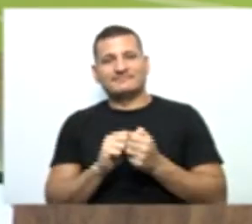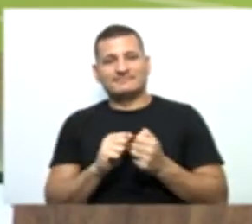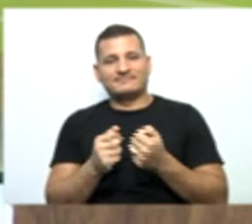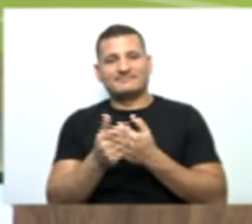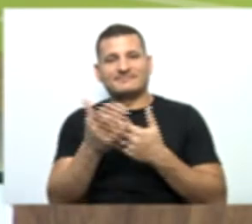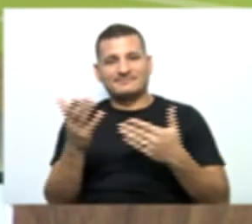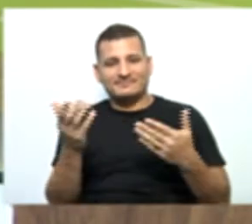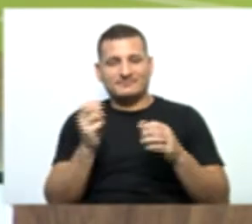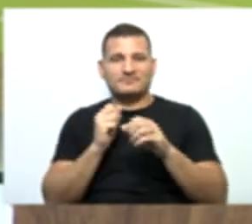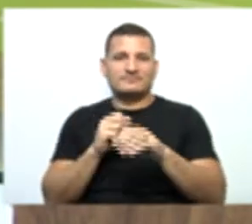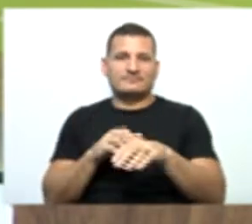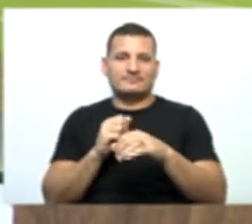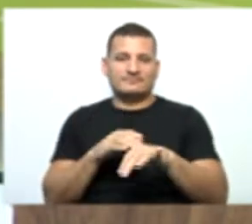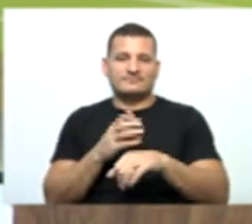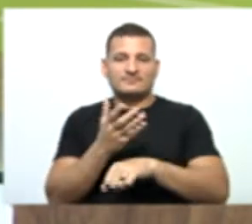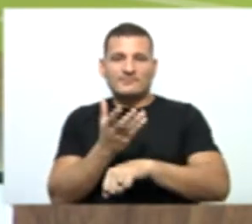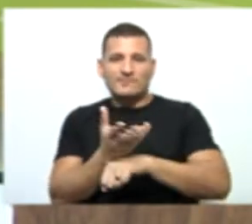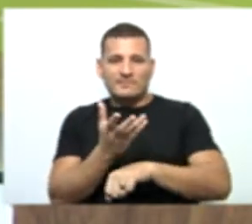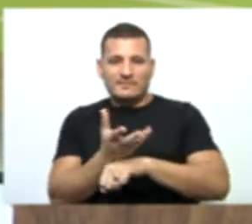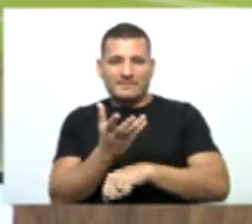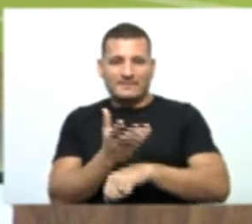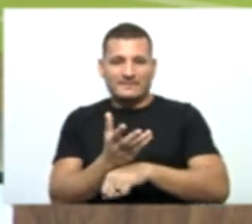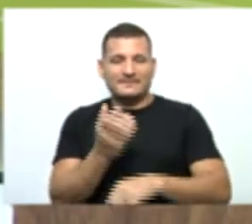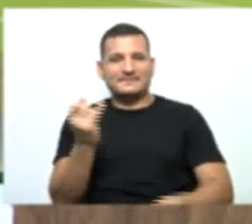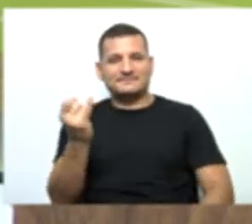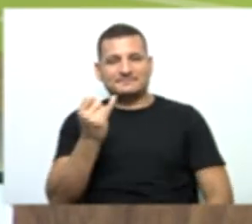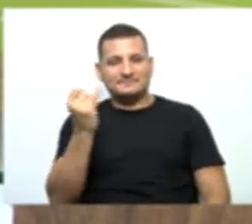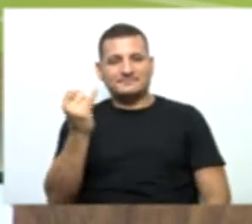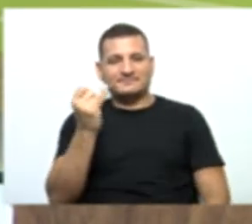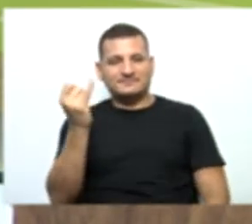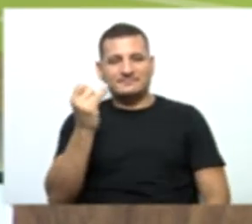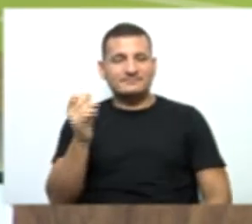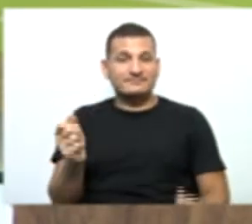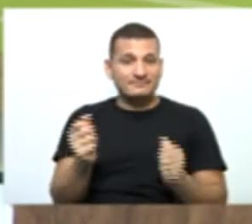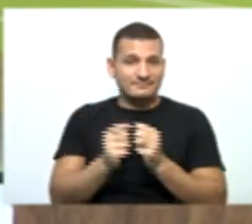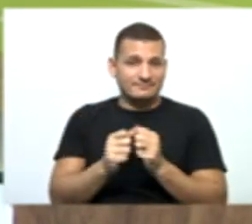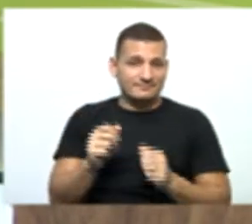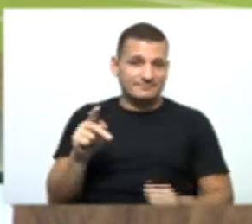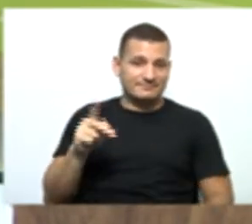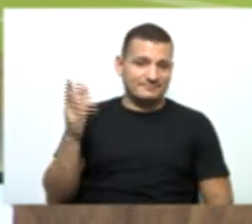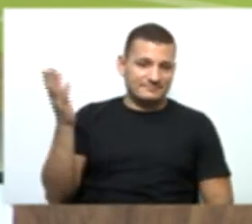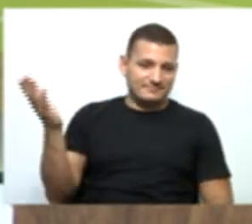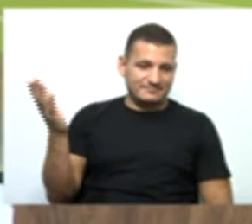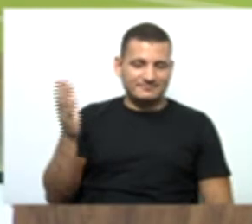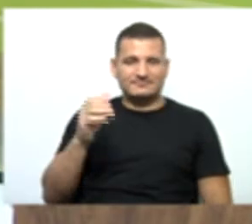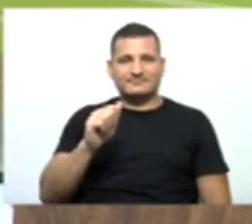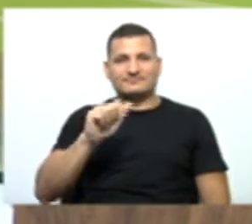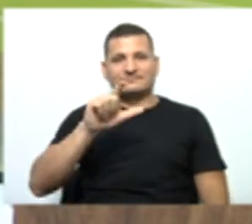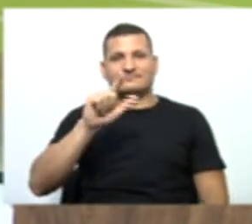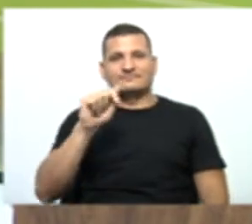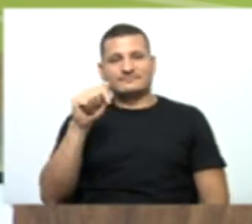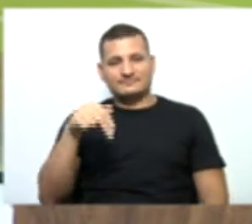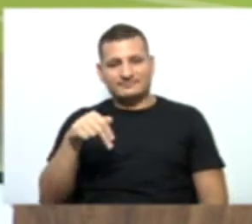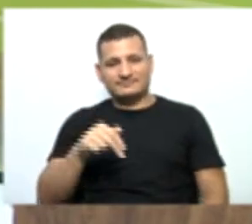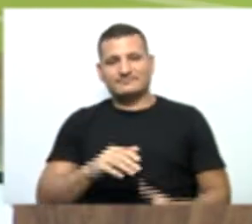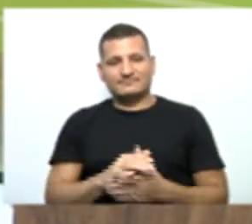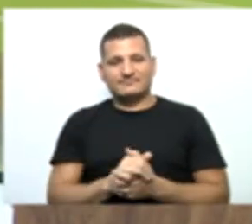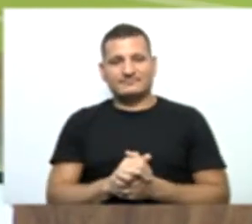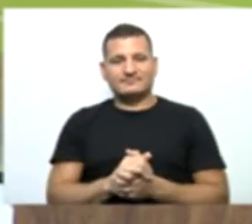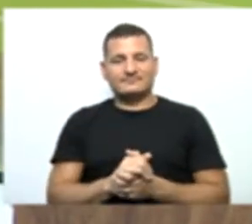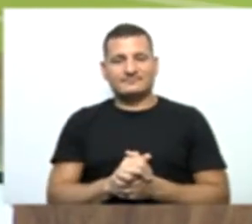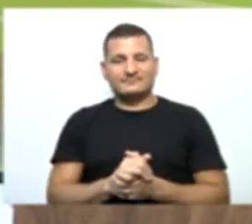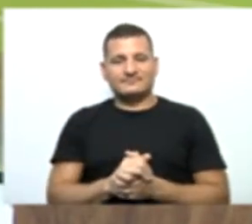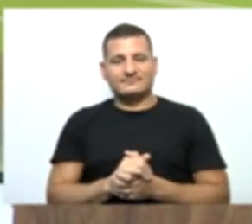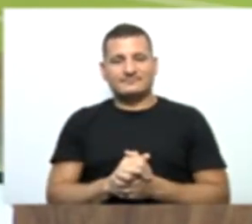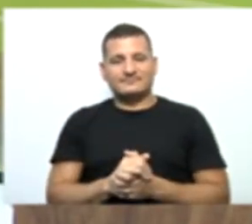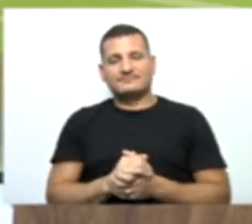vocês, ministrando essa disciplina muito importante, juntamente com meu amigo professor Alan Carvalho. Uma